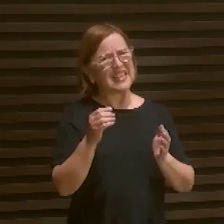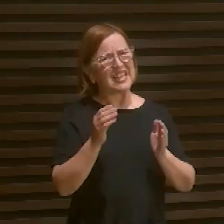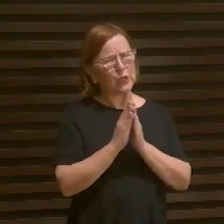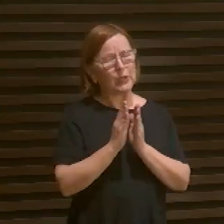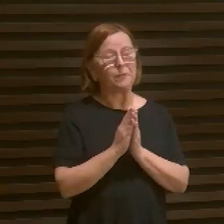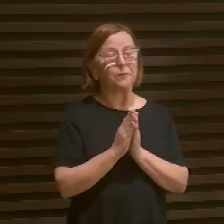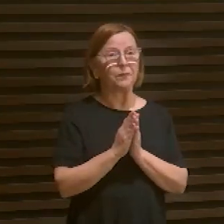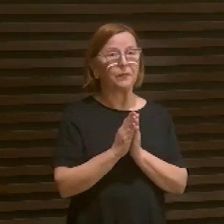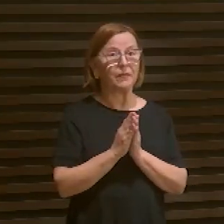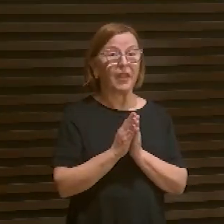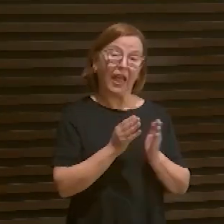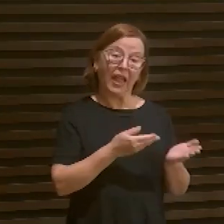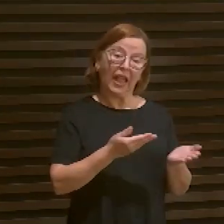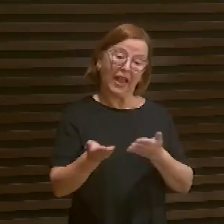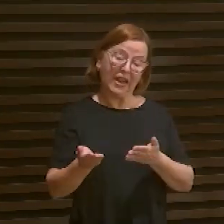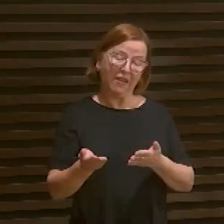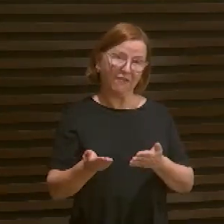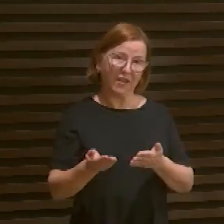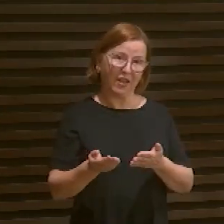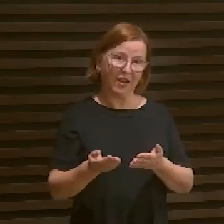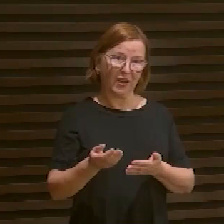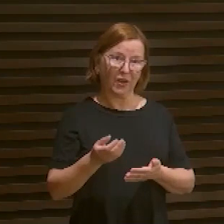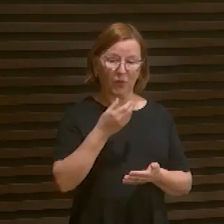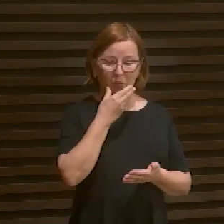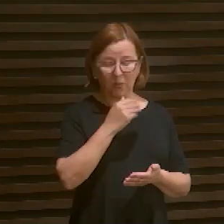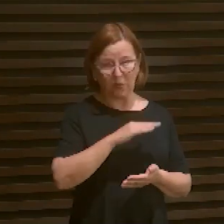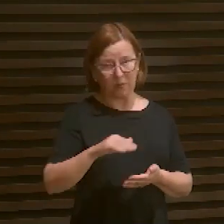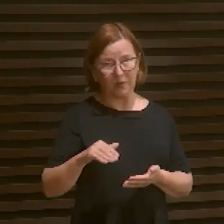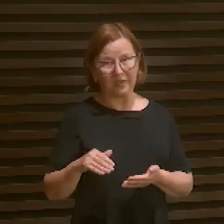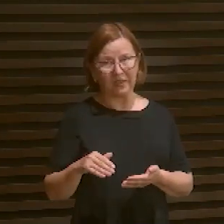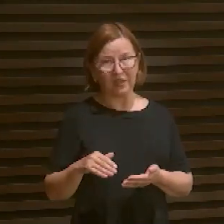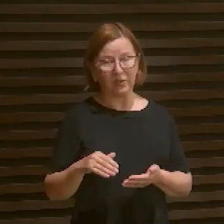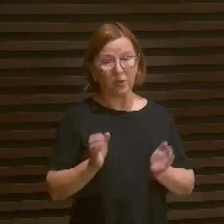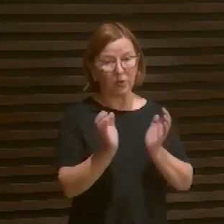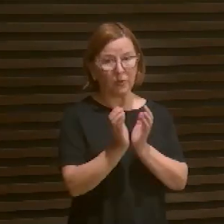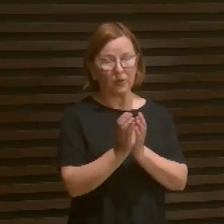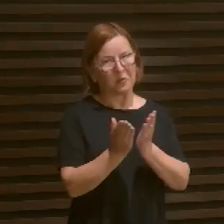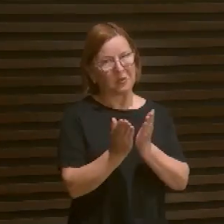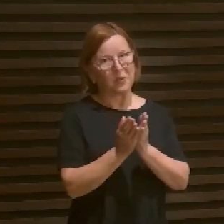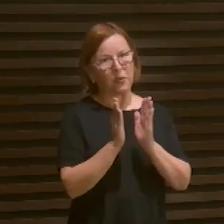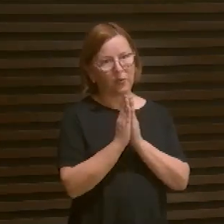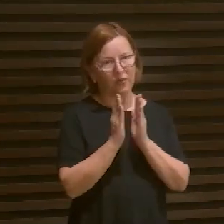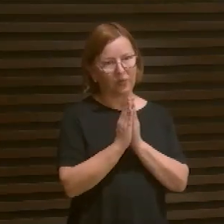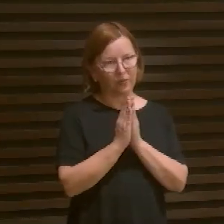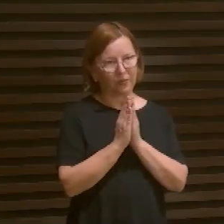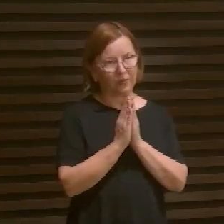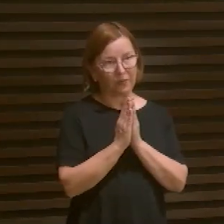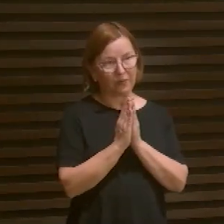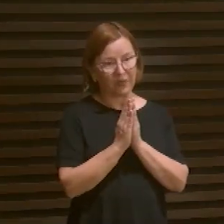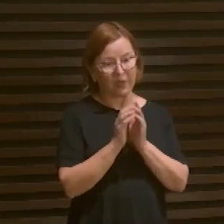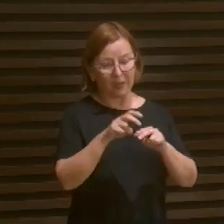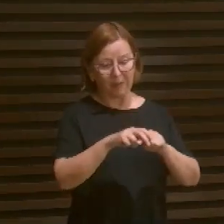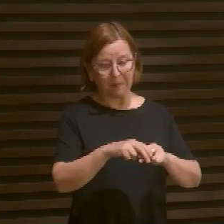foi levar uma criança e aqueles cristãos oraram pela criança e a